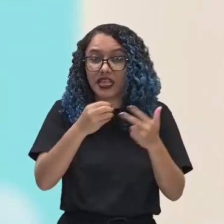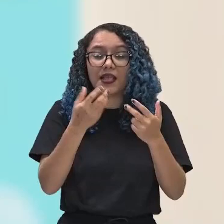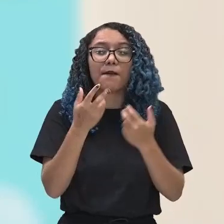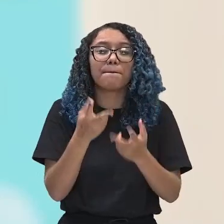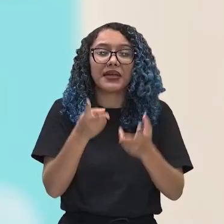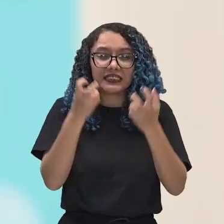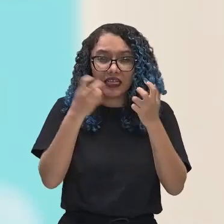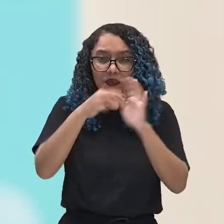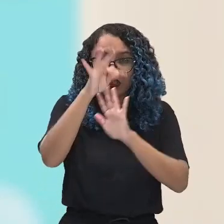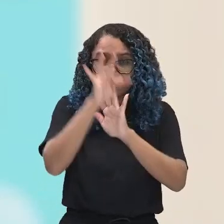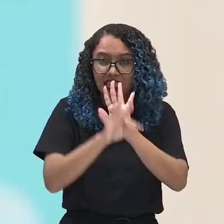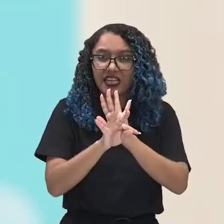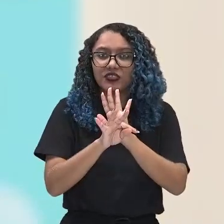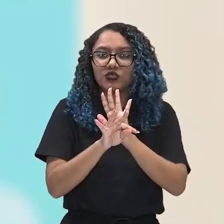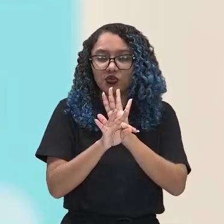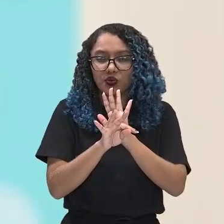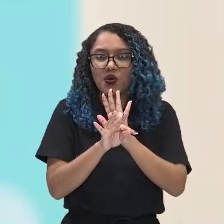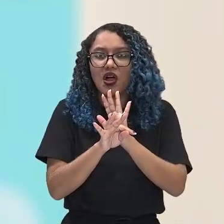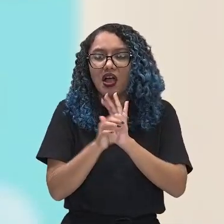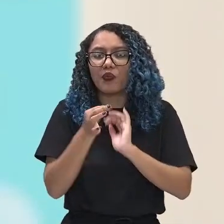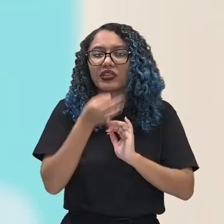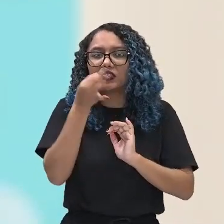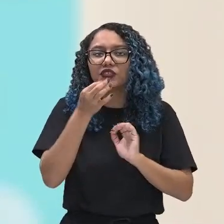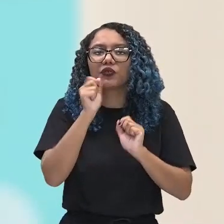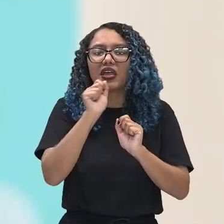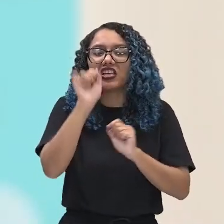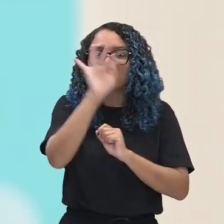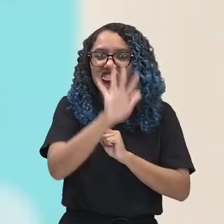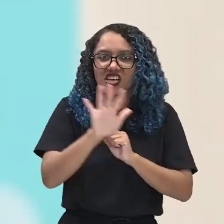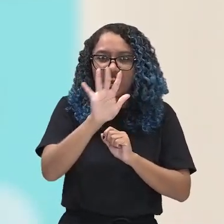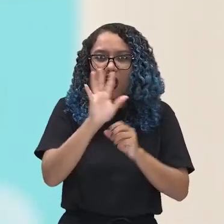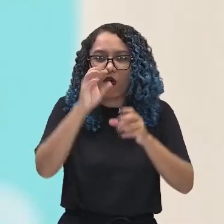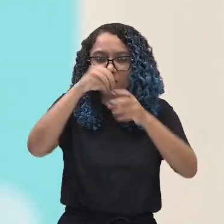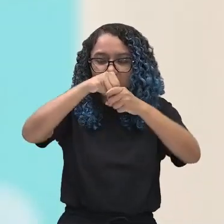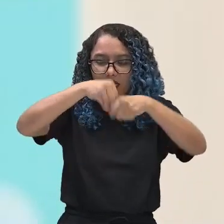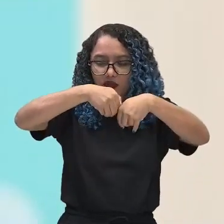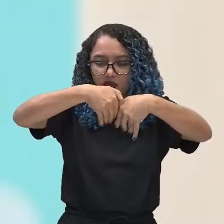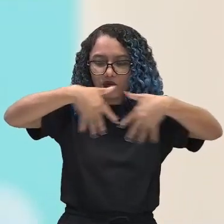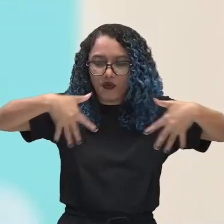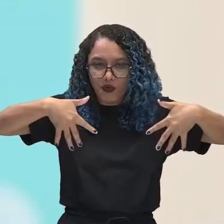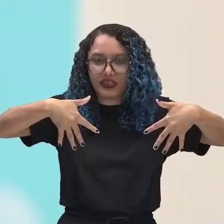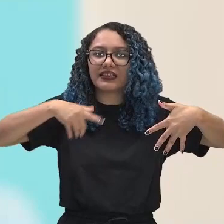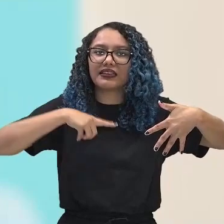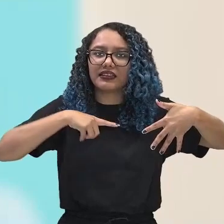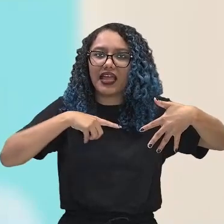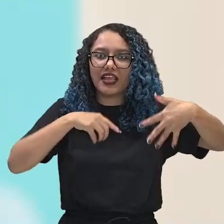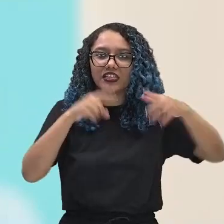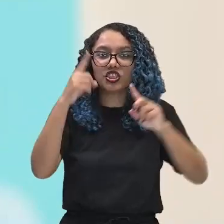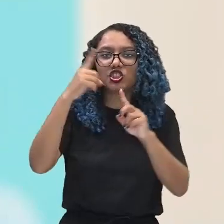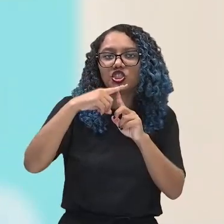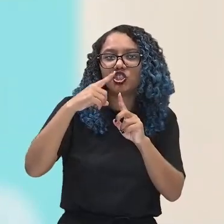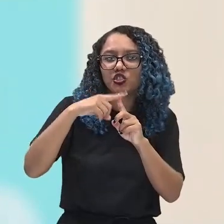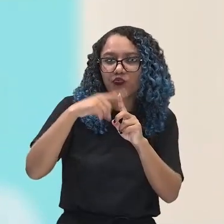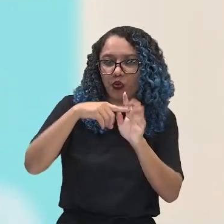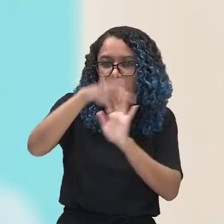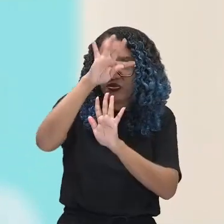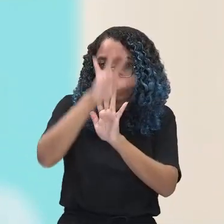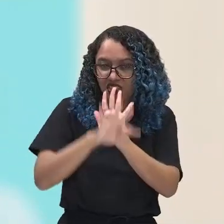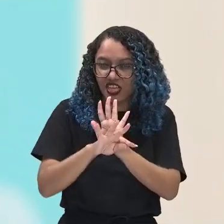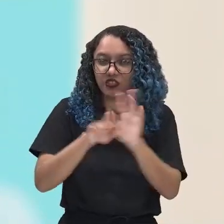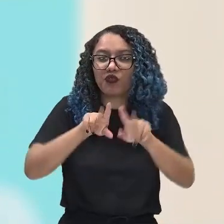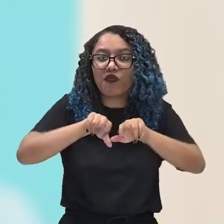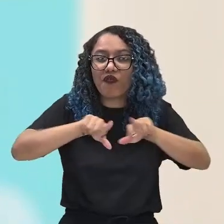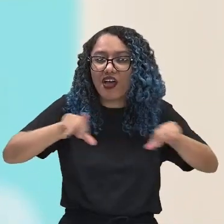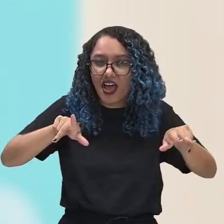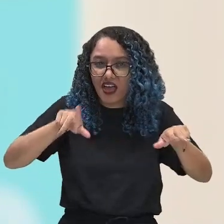texto argumentativo seria assim, o guarda-chuva, e dentro desse guarda-chuva eu tenho os tipos, de textos